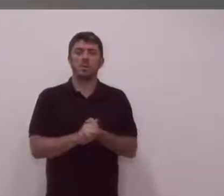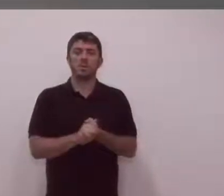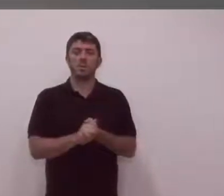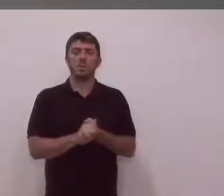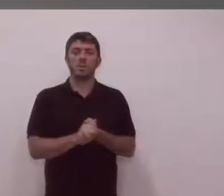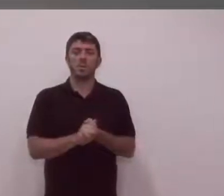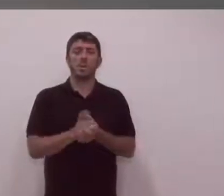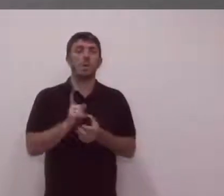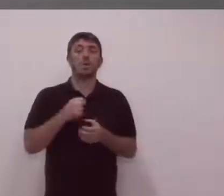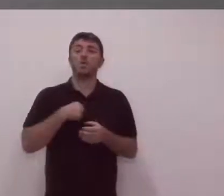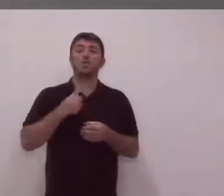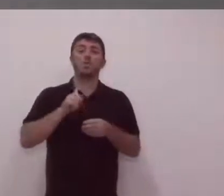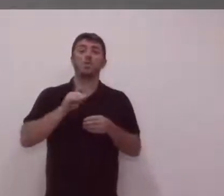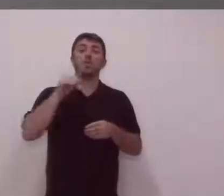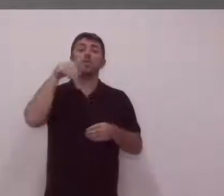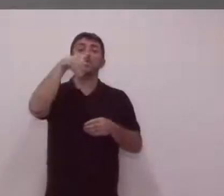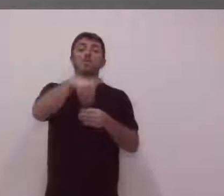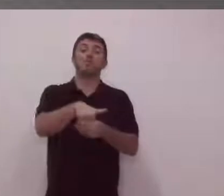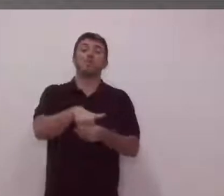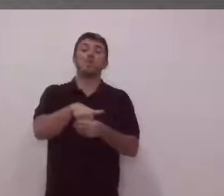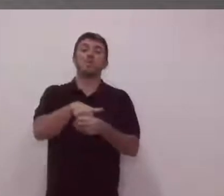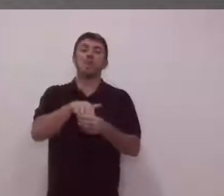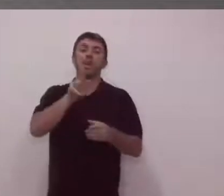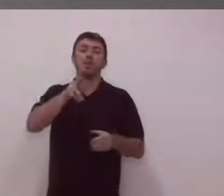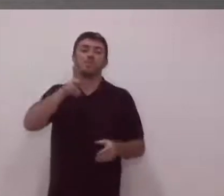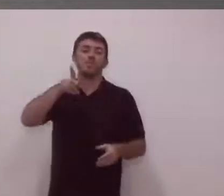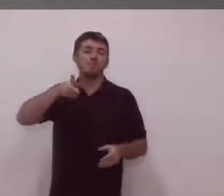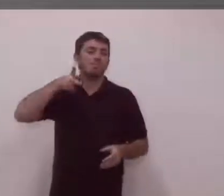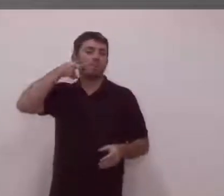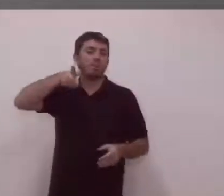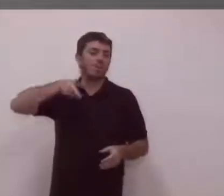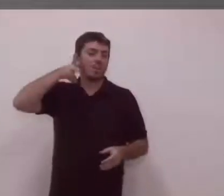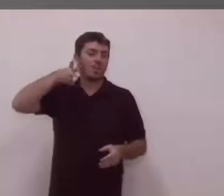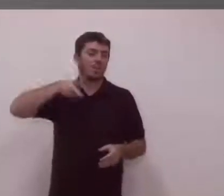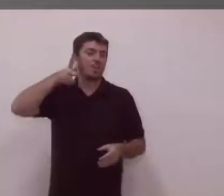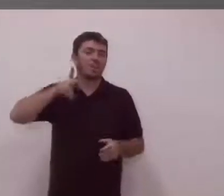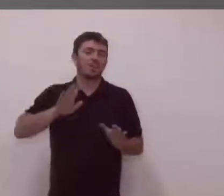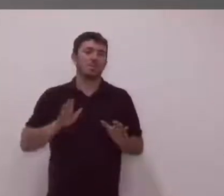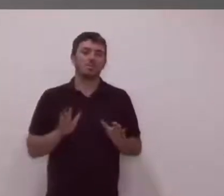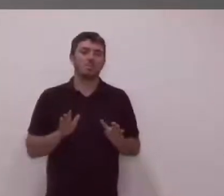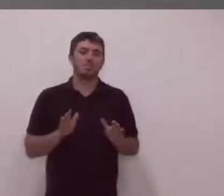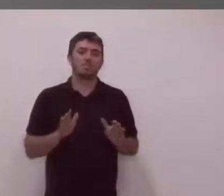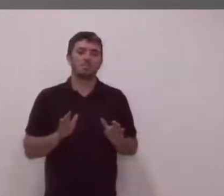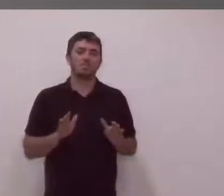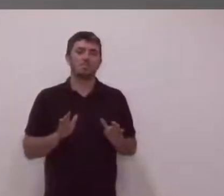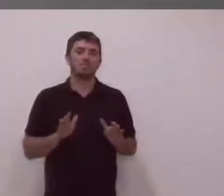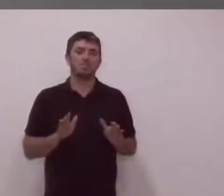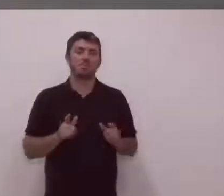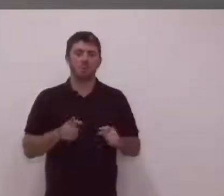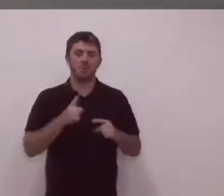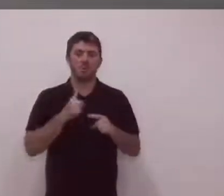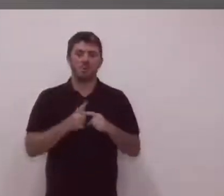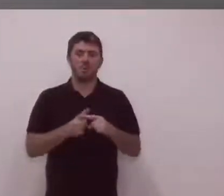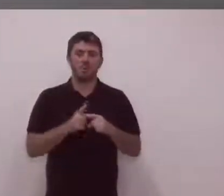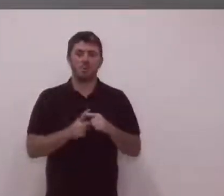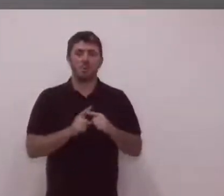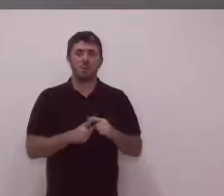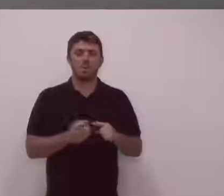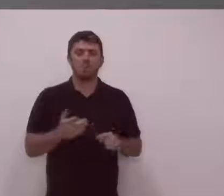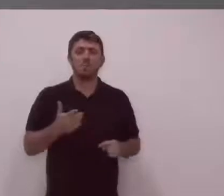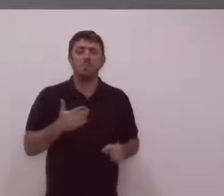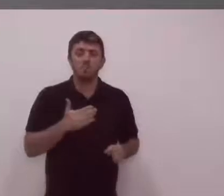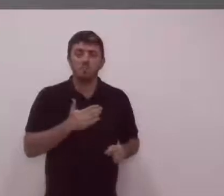politicamente falando não vou votar politicamente falando porque para mim existe o sonho de